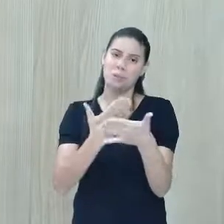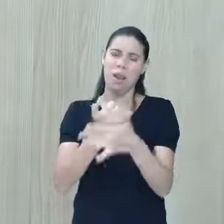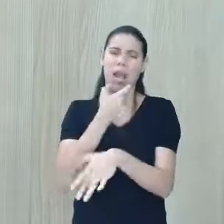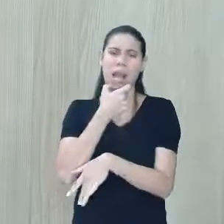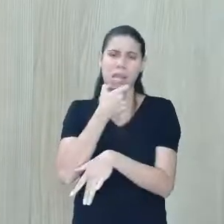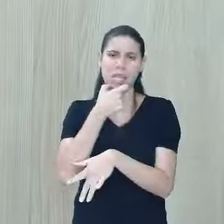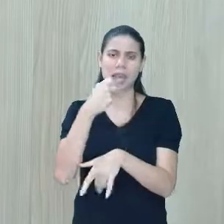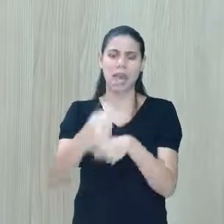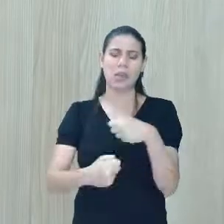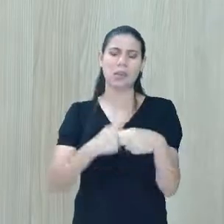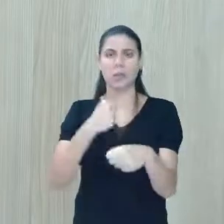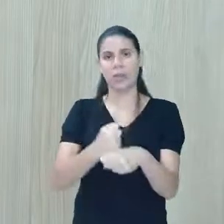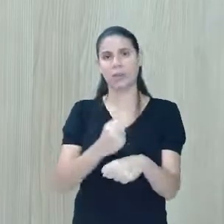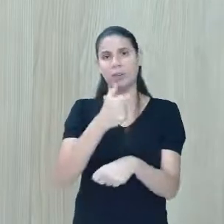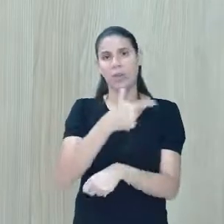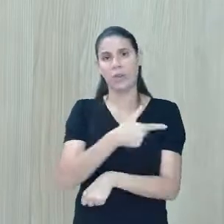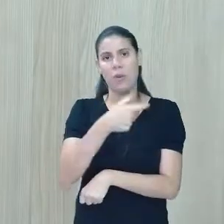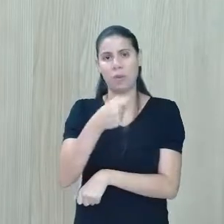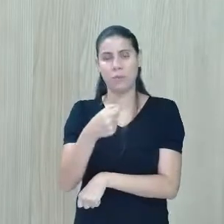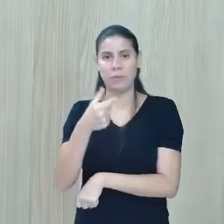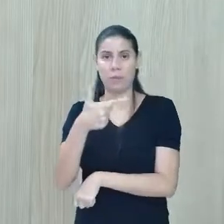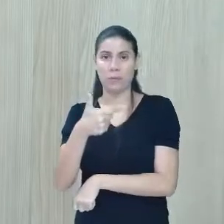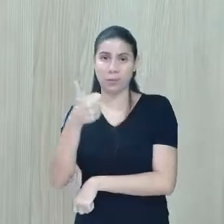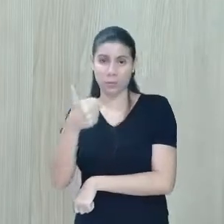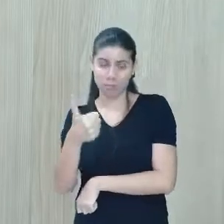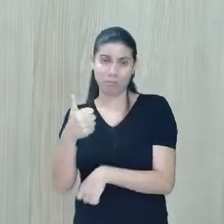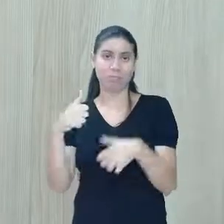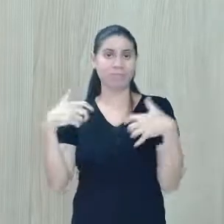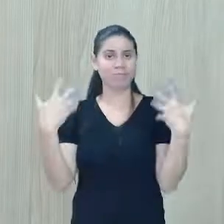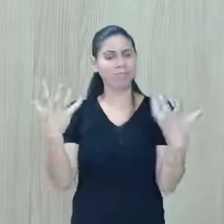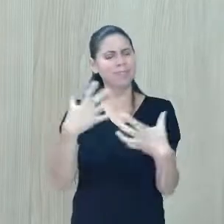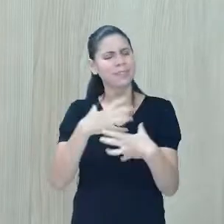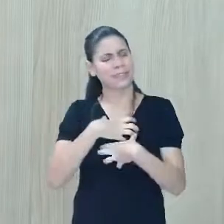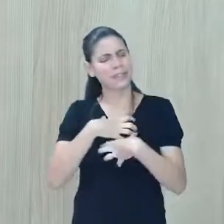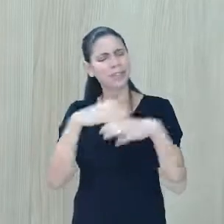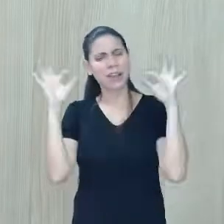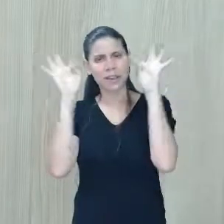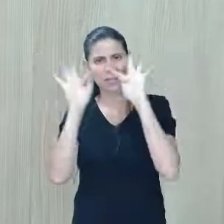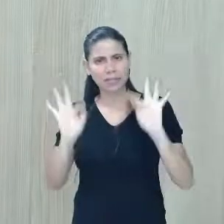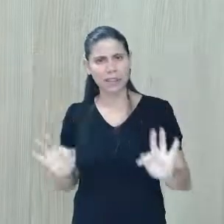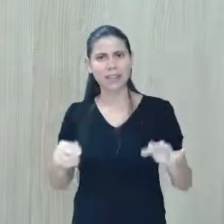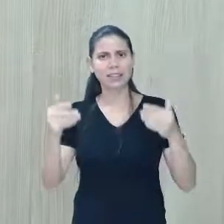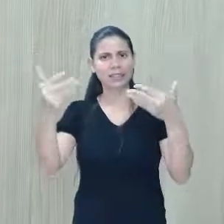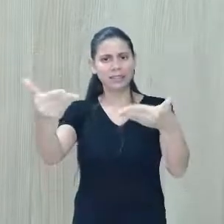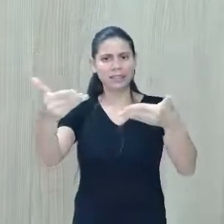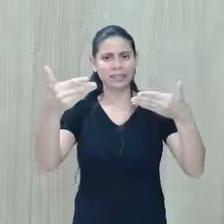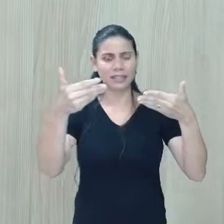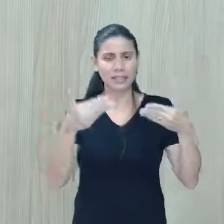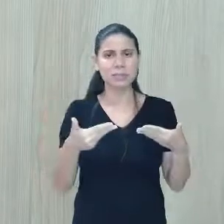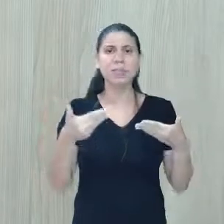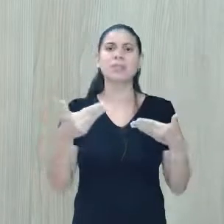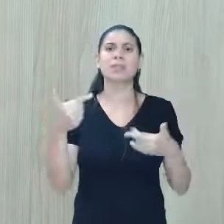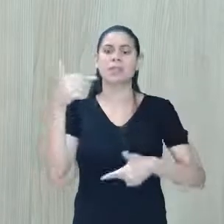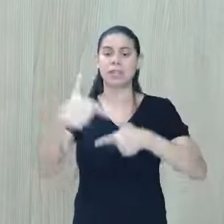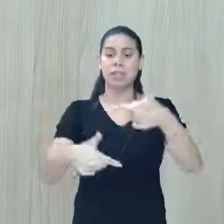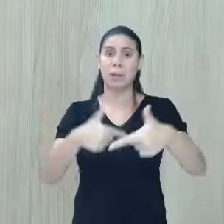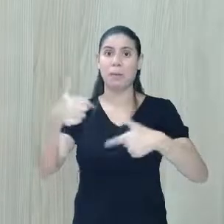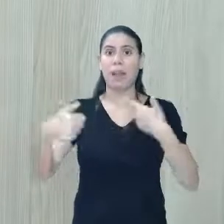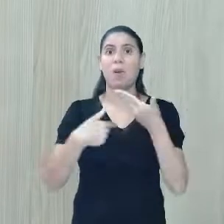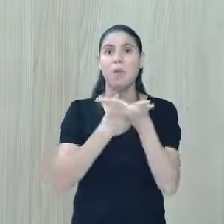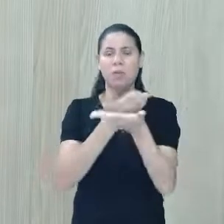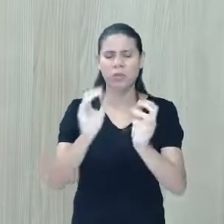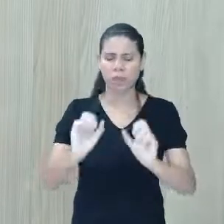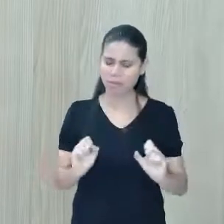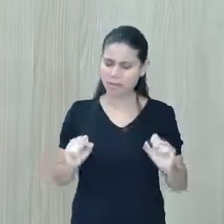né, em 2021. E a gente fica feliz de ter recebido esse convite de trabalhar com vocês e de ter nos